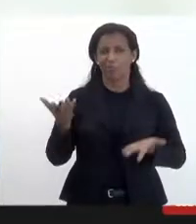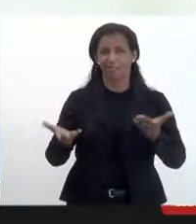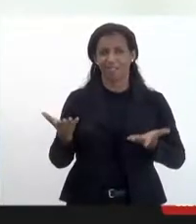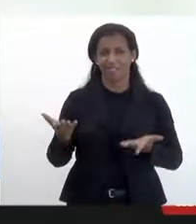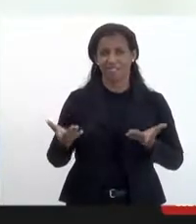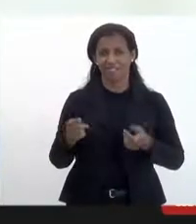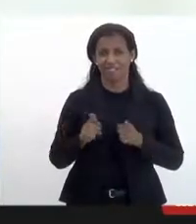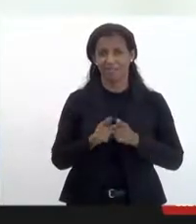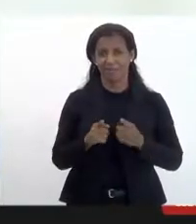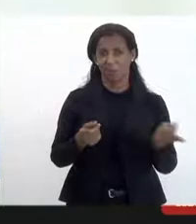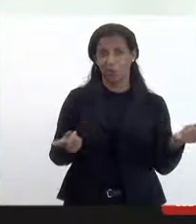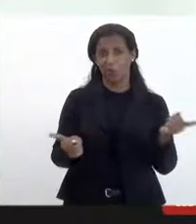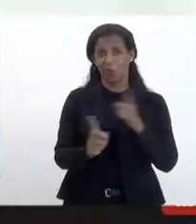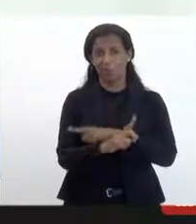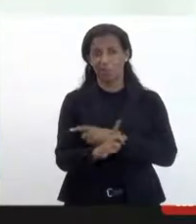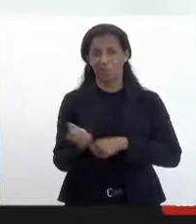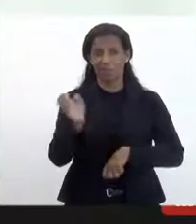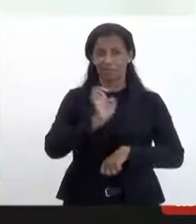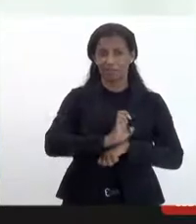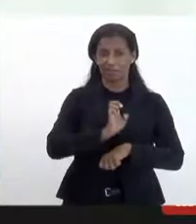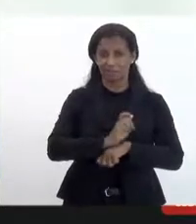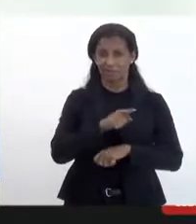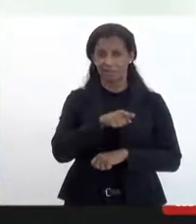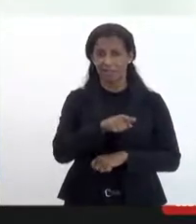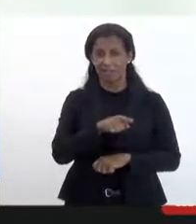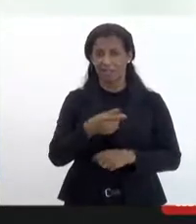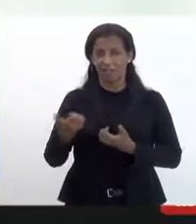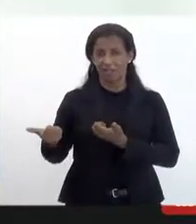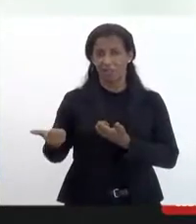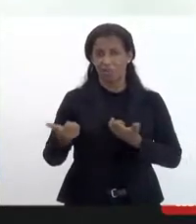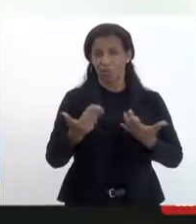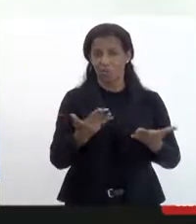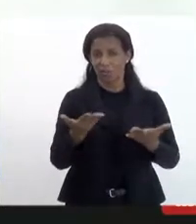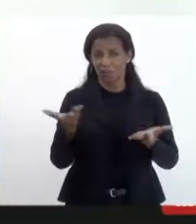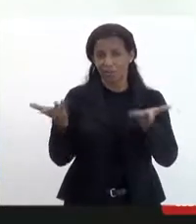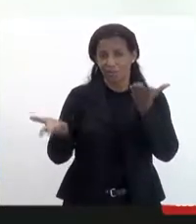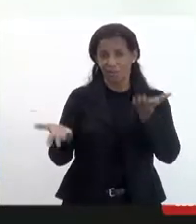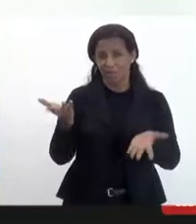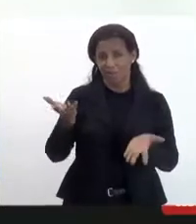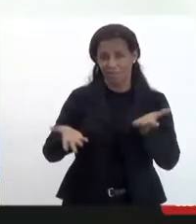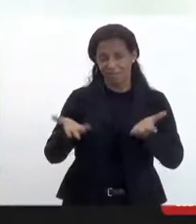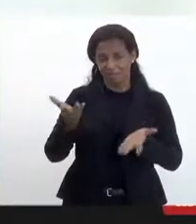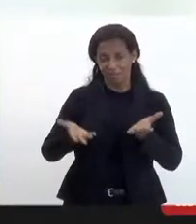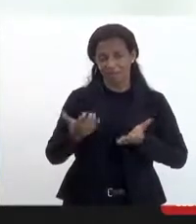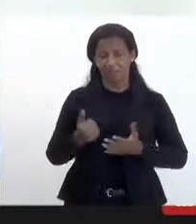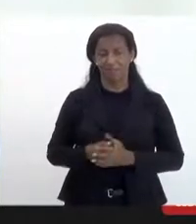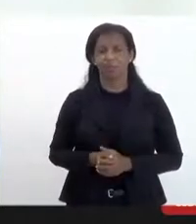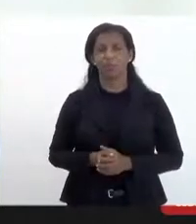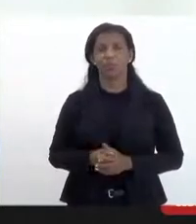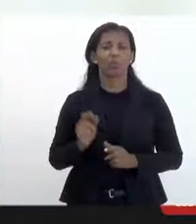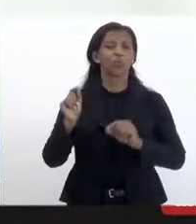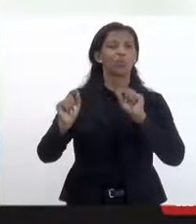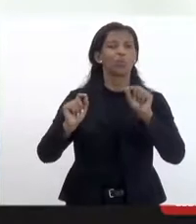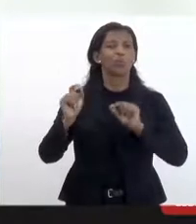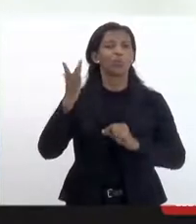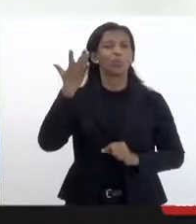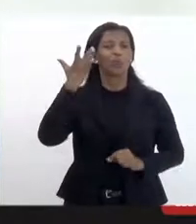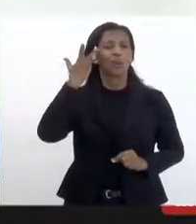Inversamente ao Estado, ela só lança no seu balanço o que ela